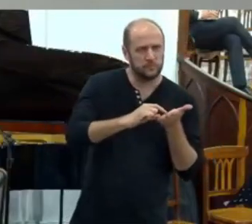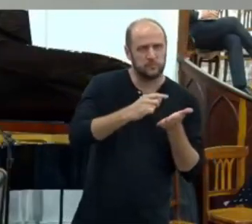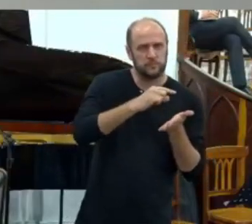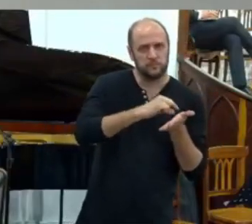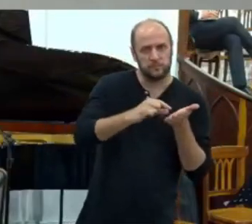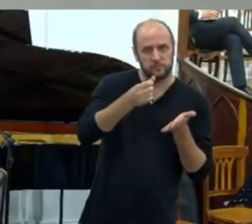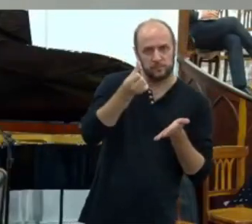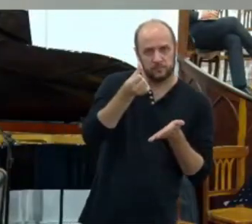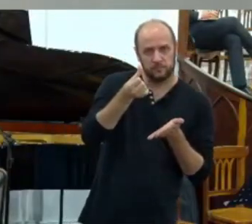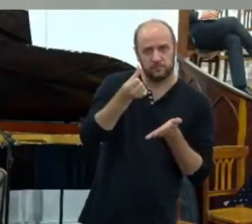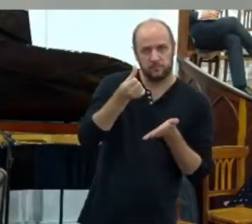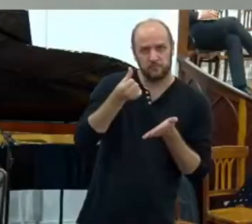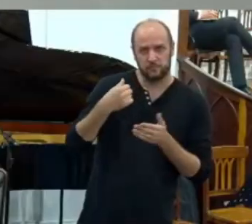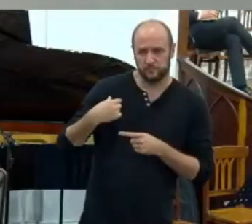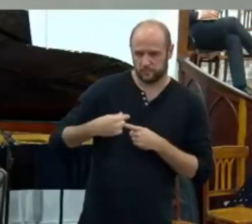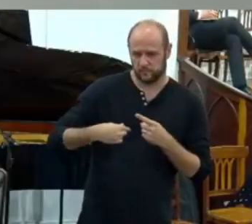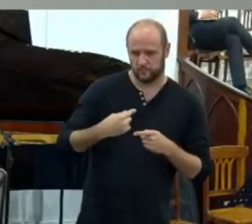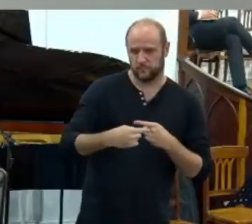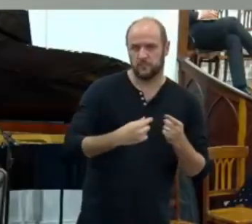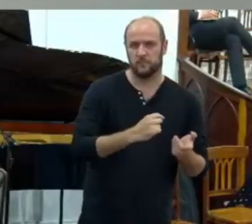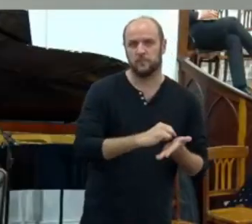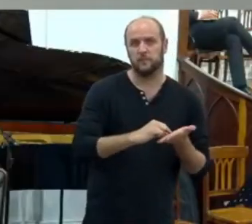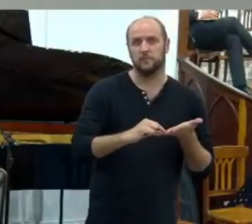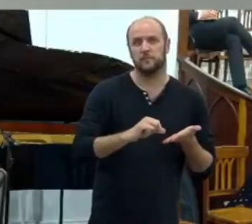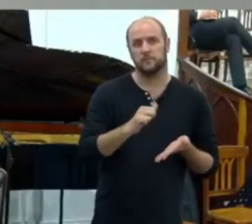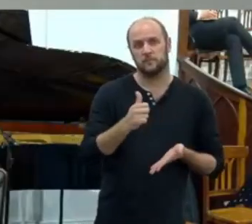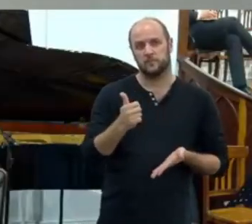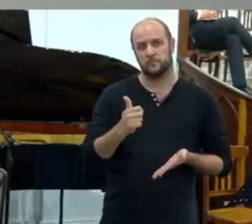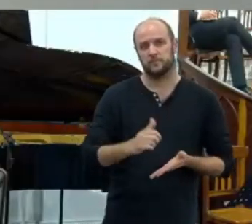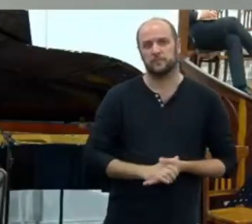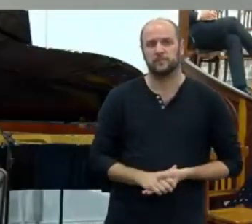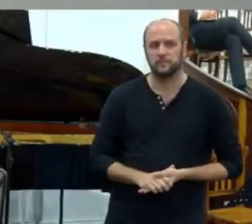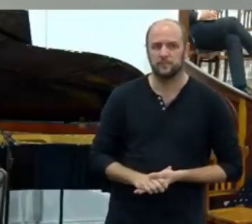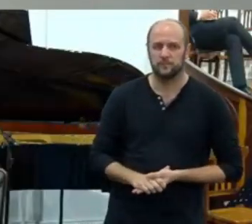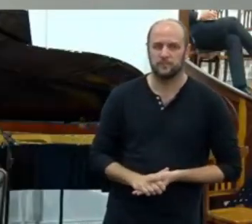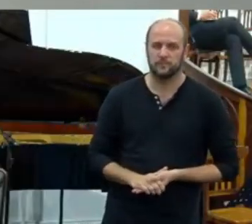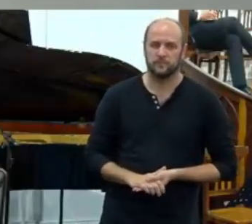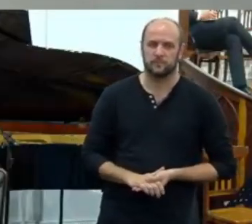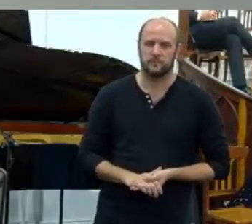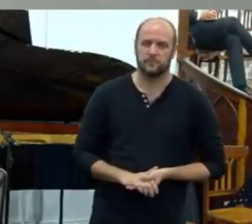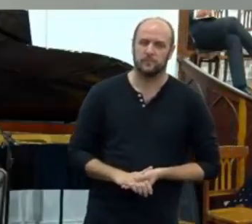6, indo até o versículo de número 11.